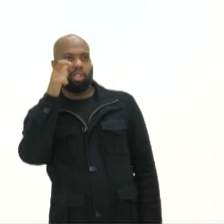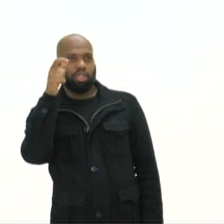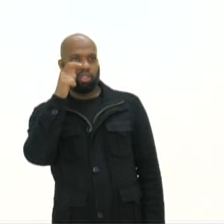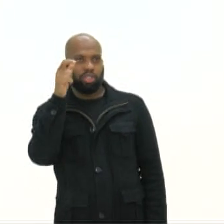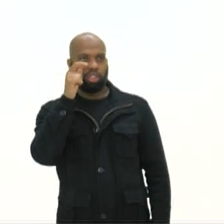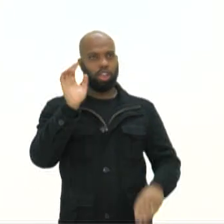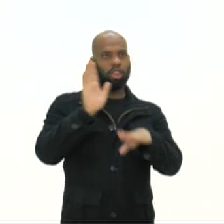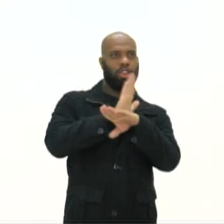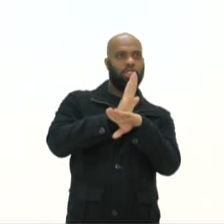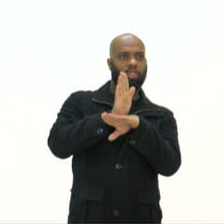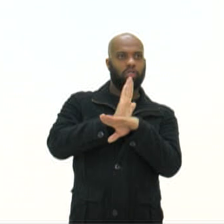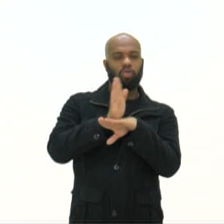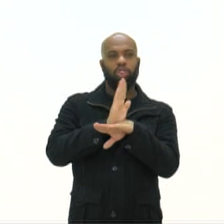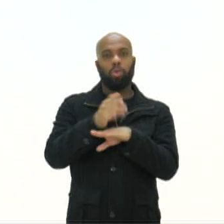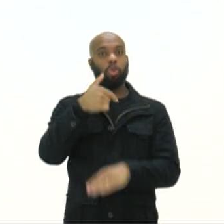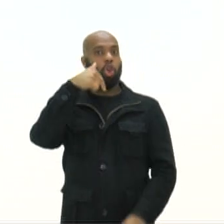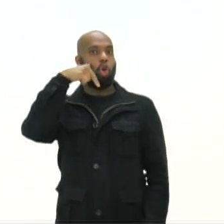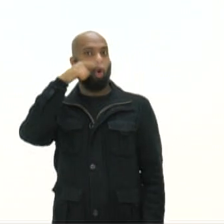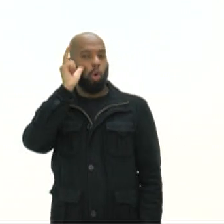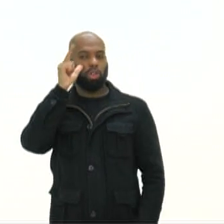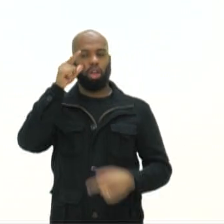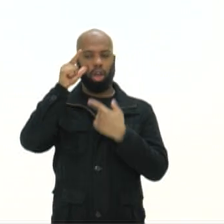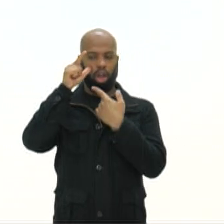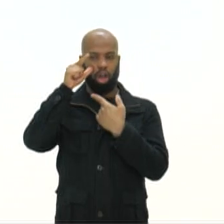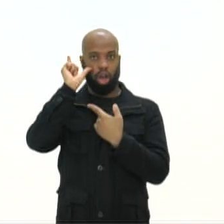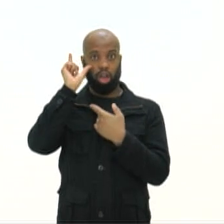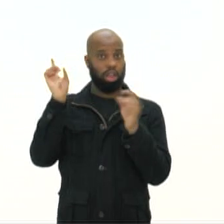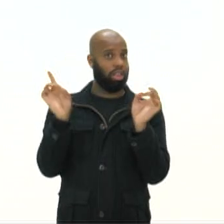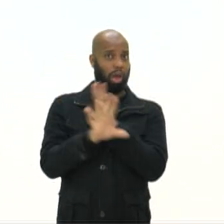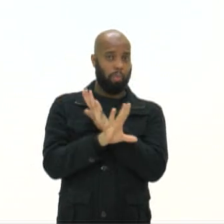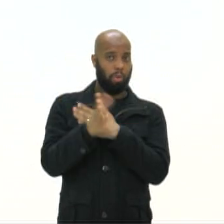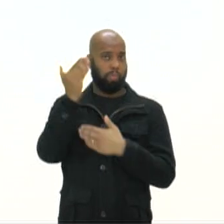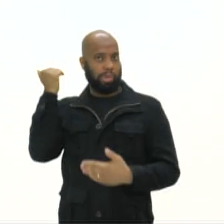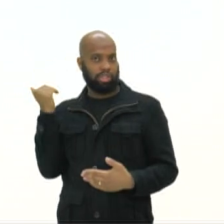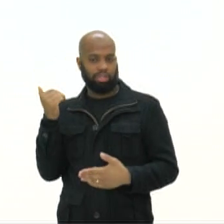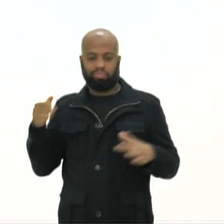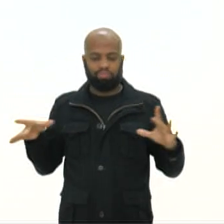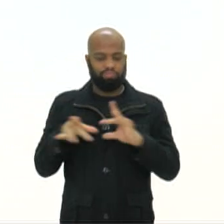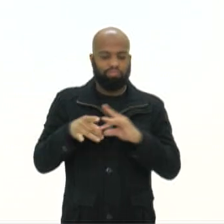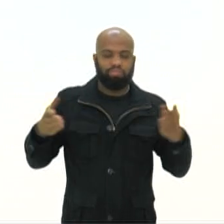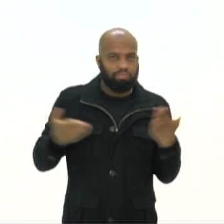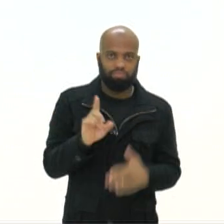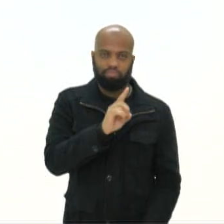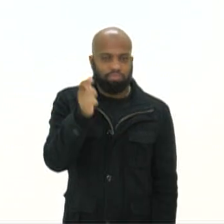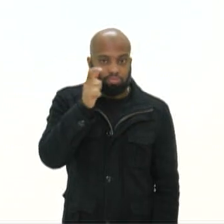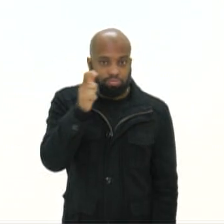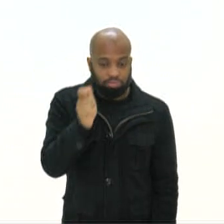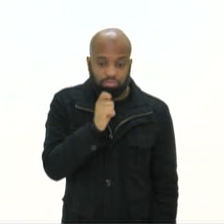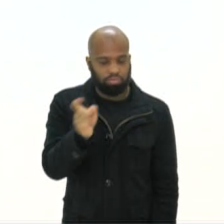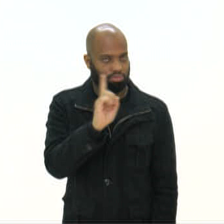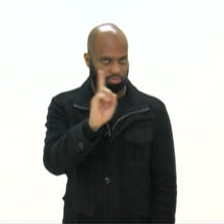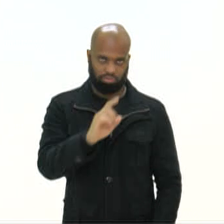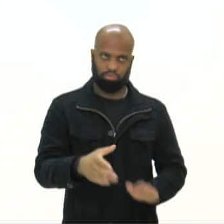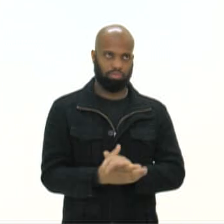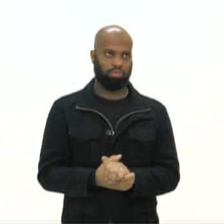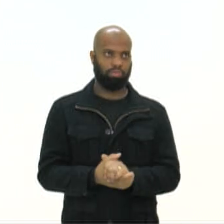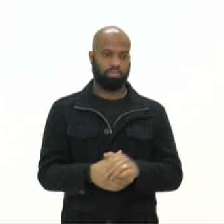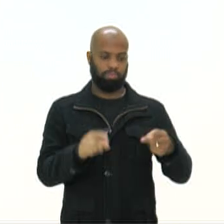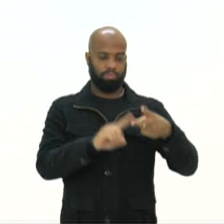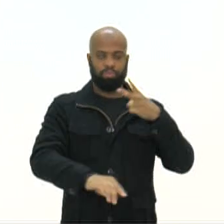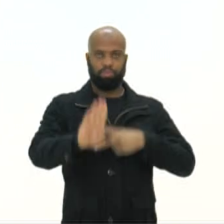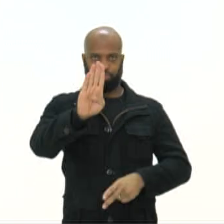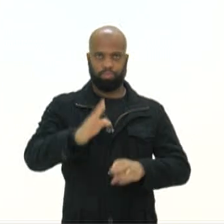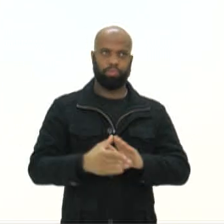World ontem. Ontem, acabou, gente. Tá no passado, não tem conexão. Você não está assistindo, né? B. My